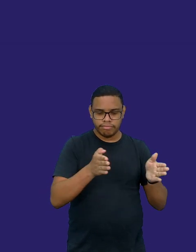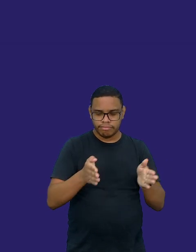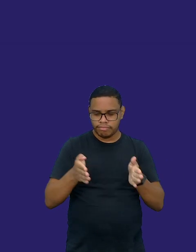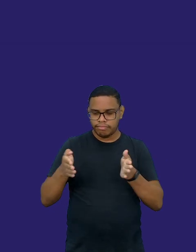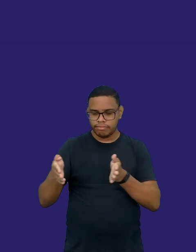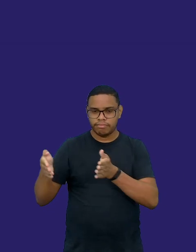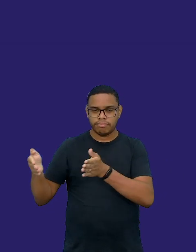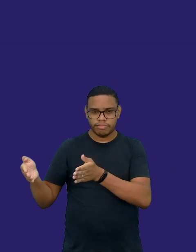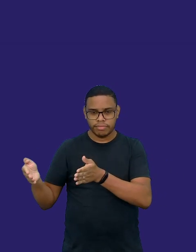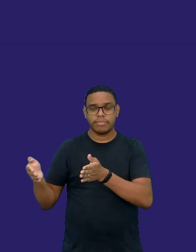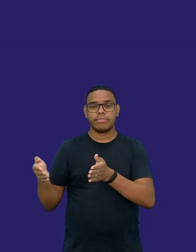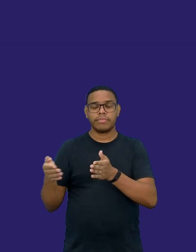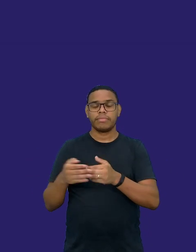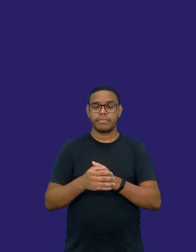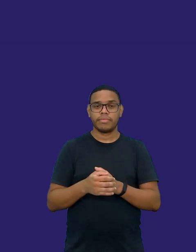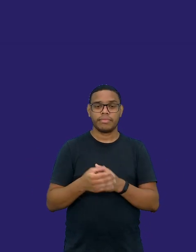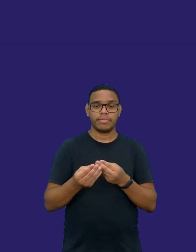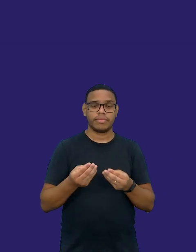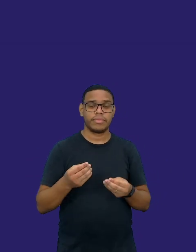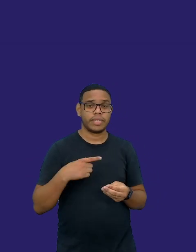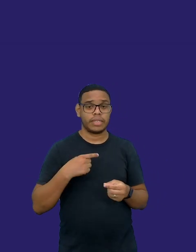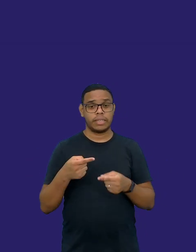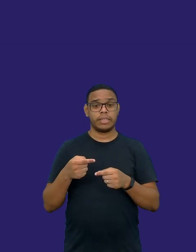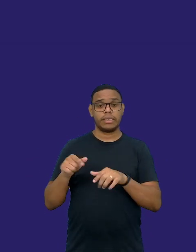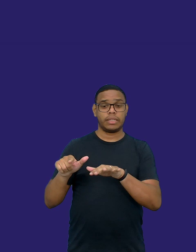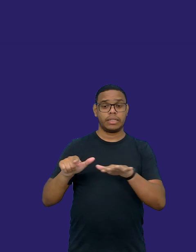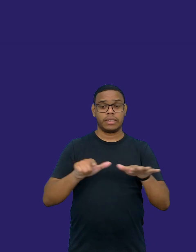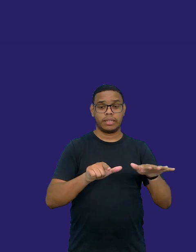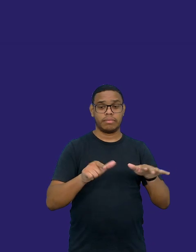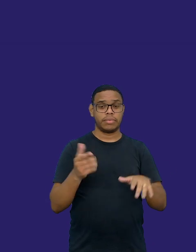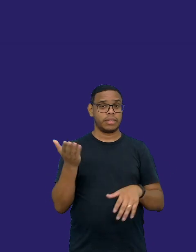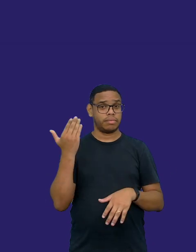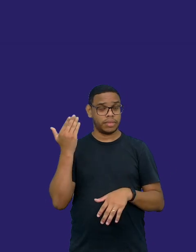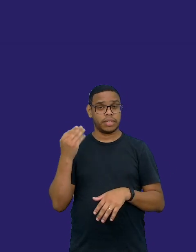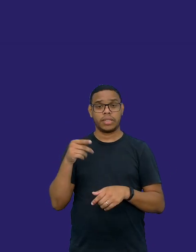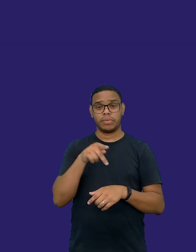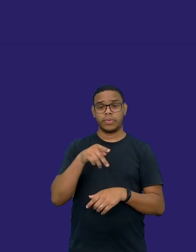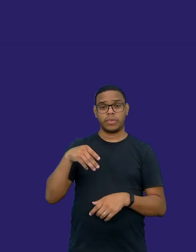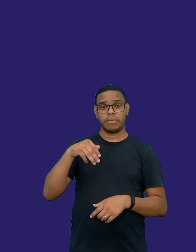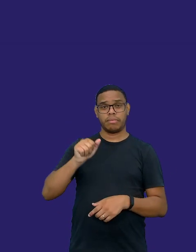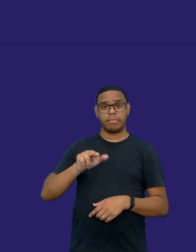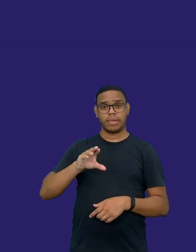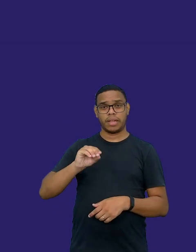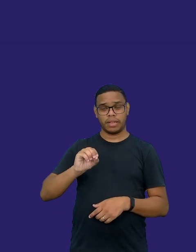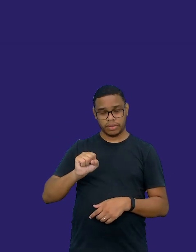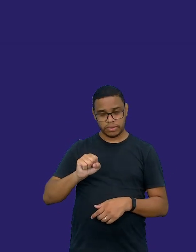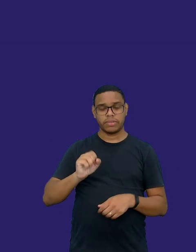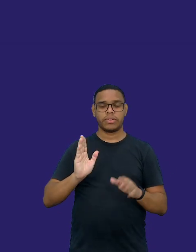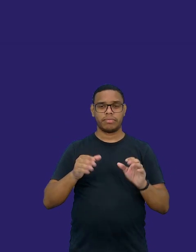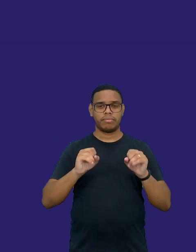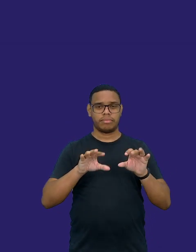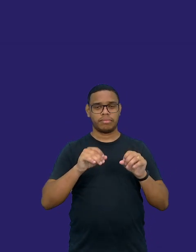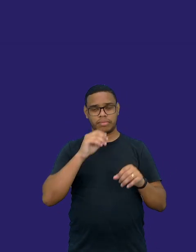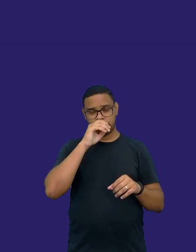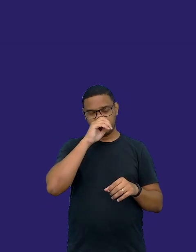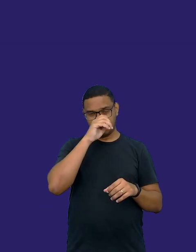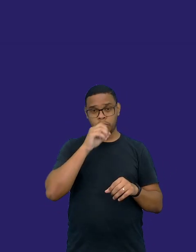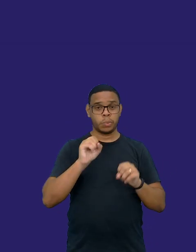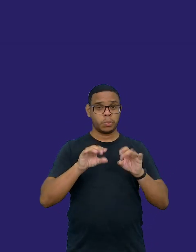A semana passada, com o professor Marco Assis. Então, o que é